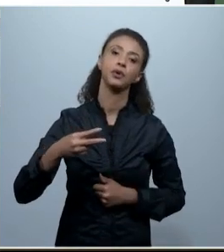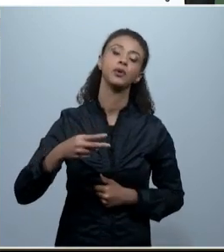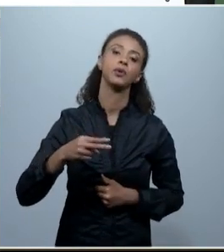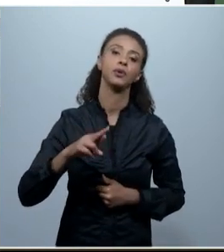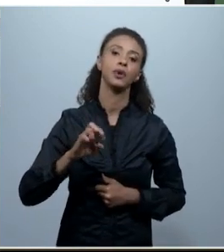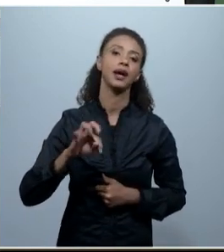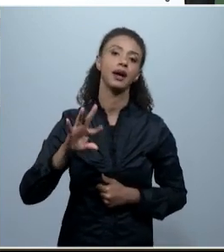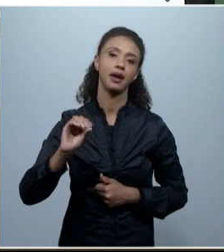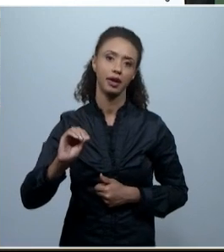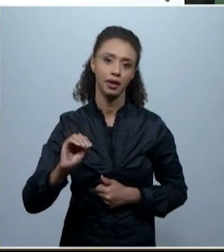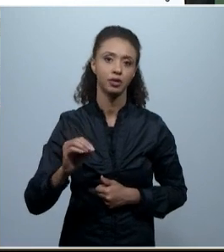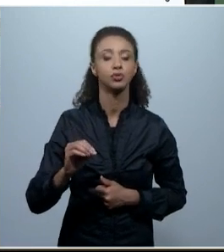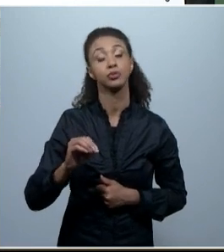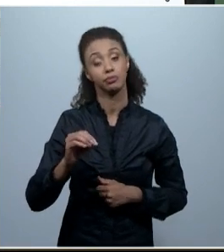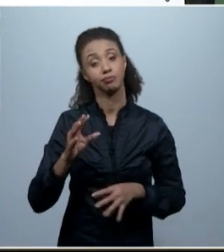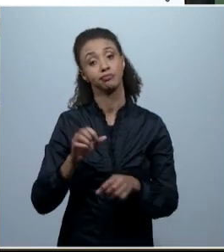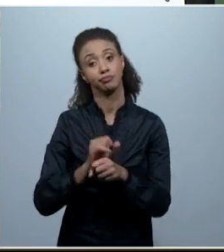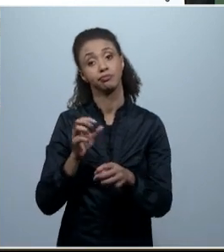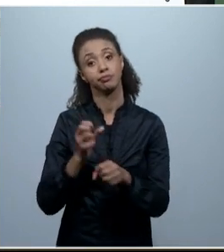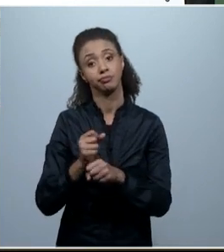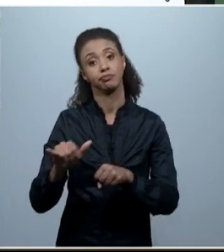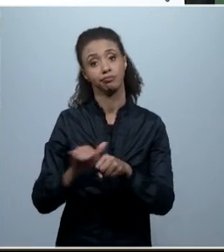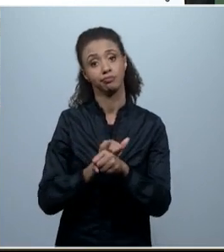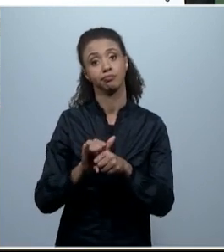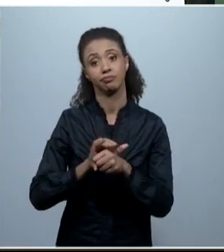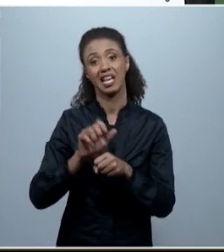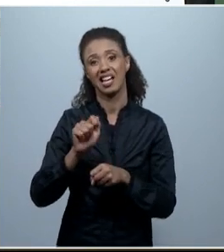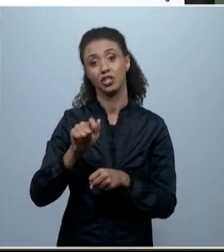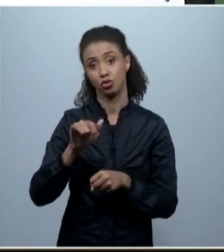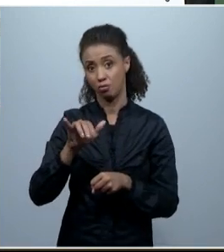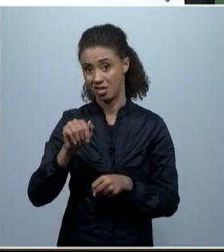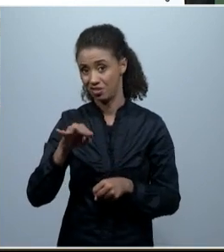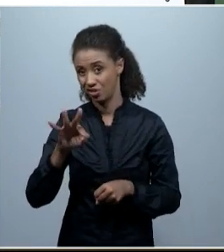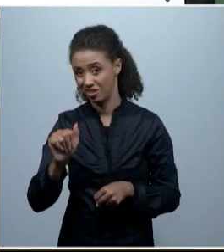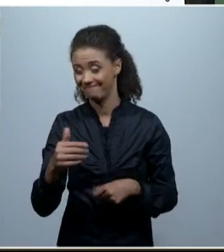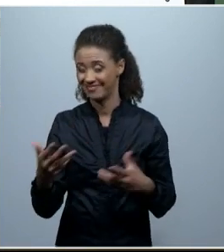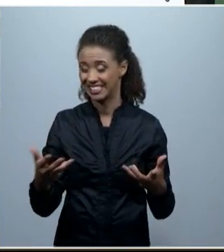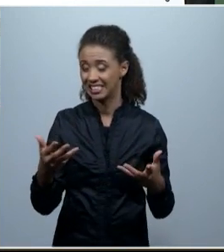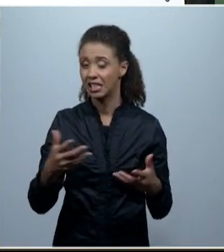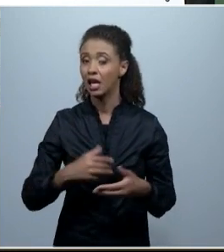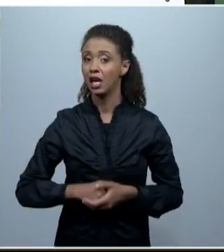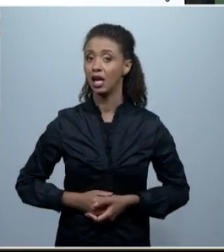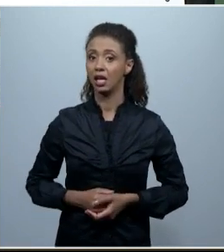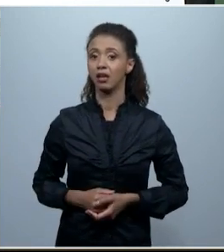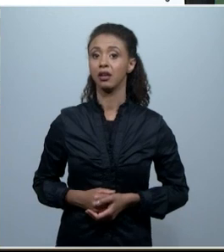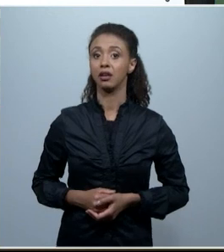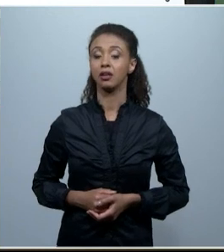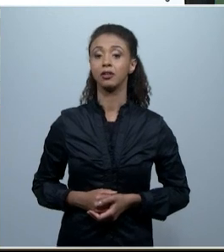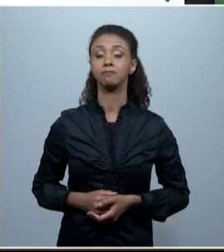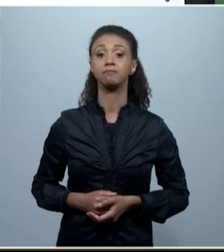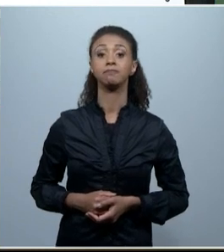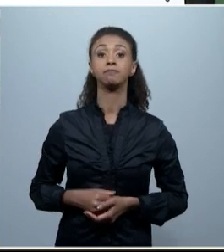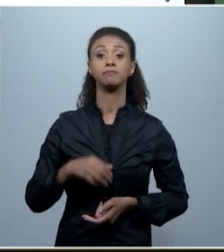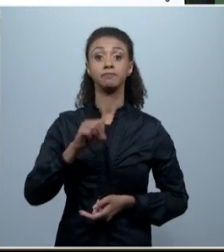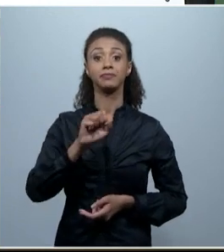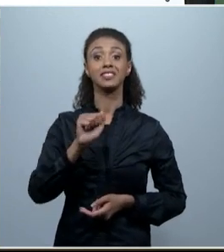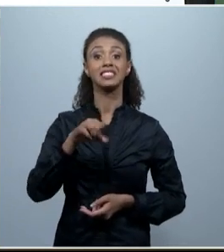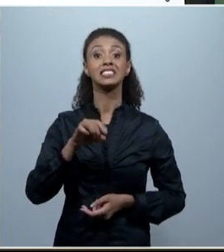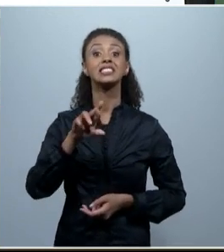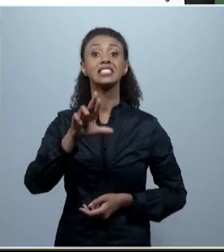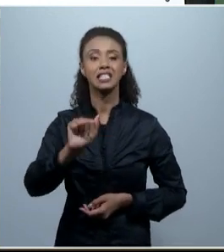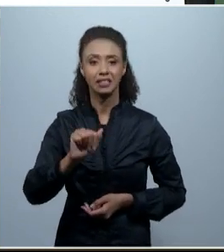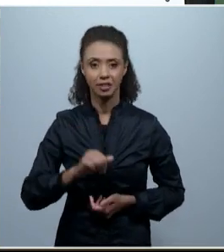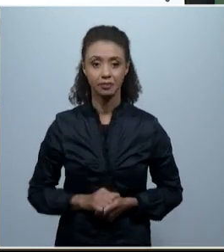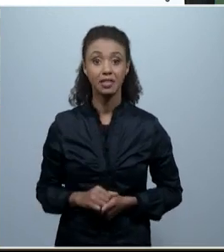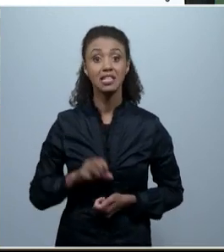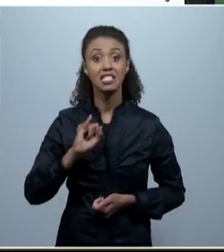explícitas usando axiomática para produzir este ano a jóia mas a sandra se três